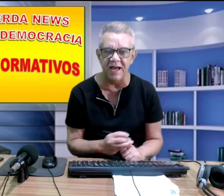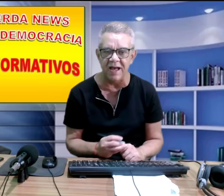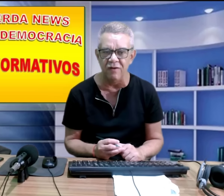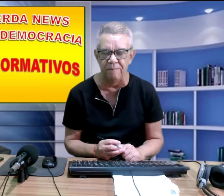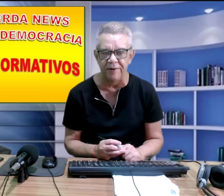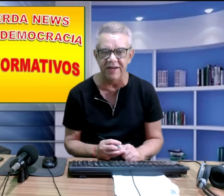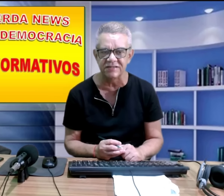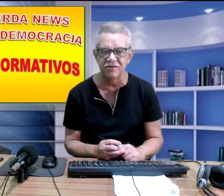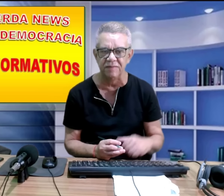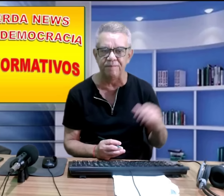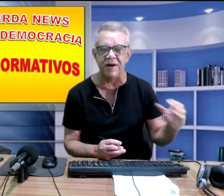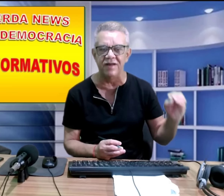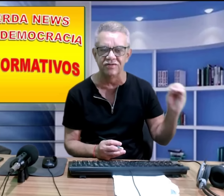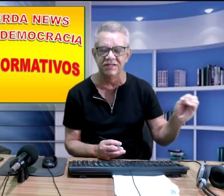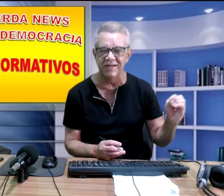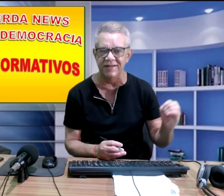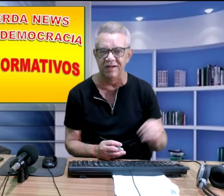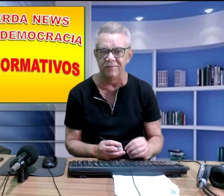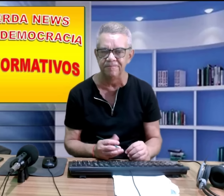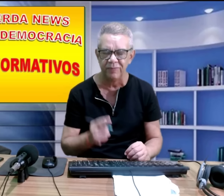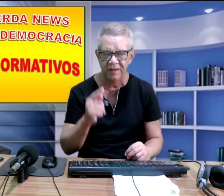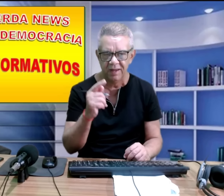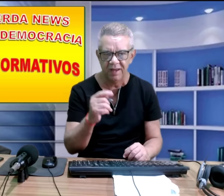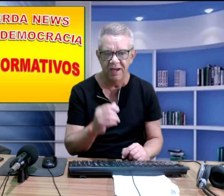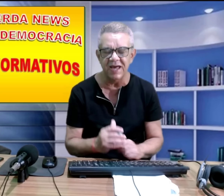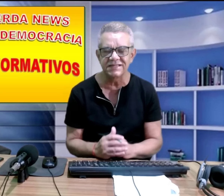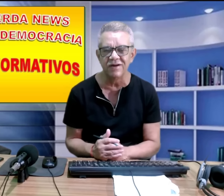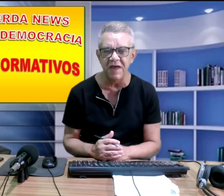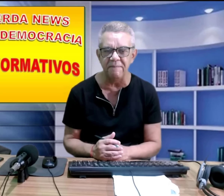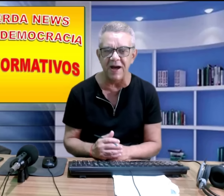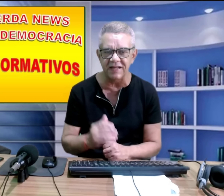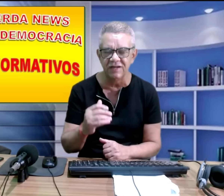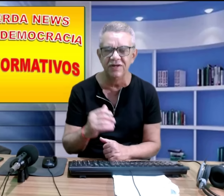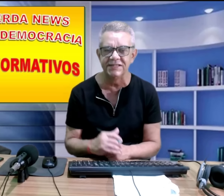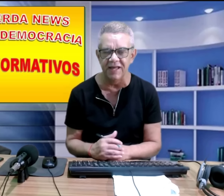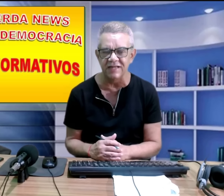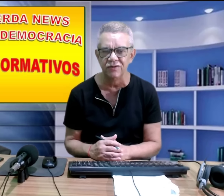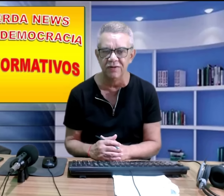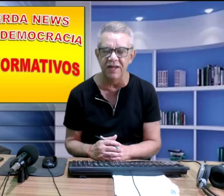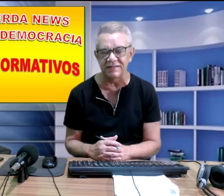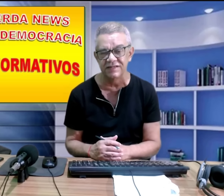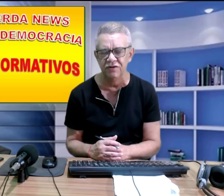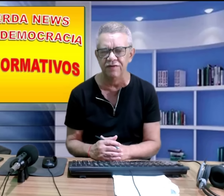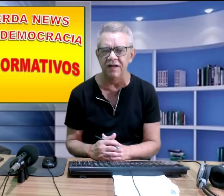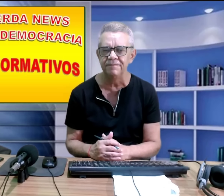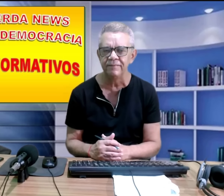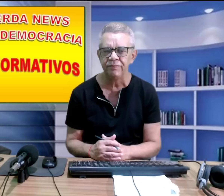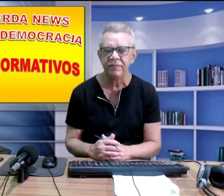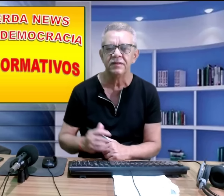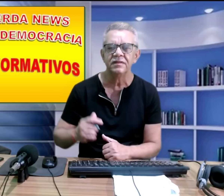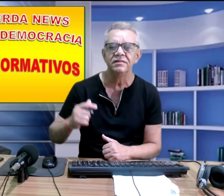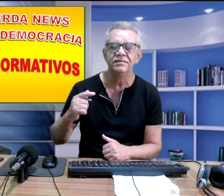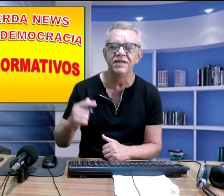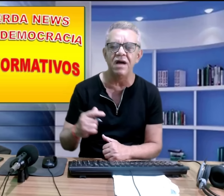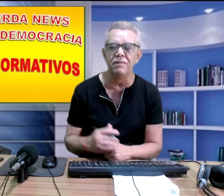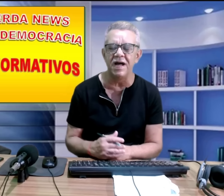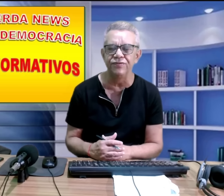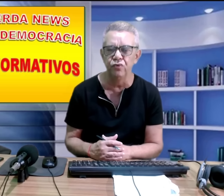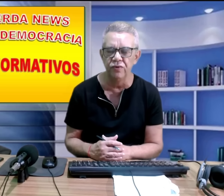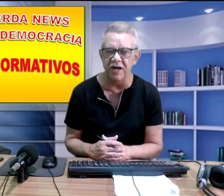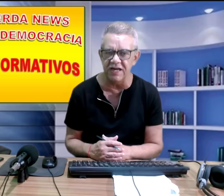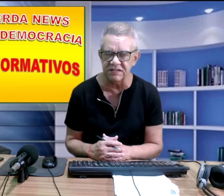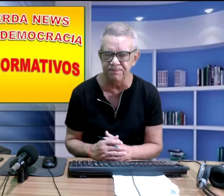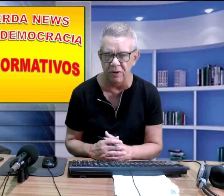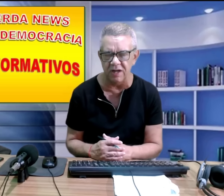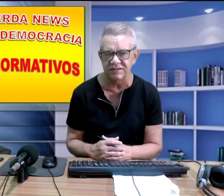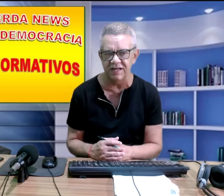vai dar o preço para o cidadão. E na segunda parte, Luiz Inácio Lula da Silva dá uma